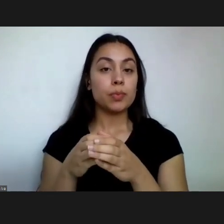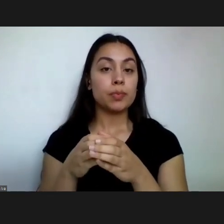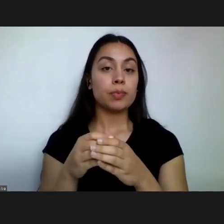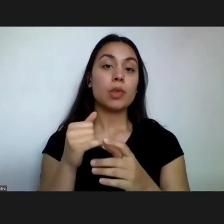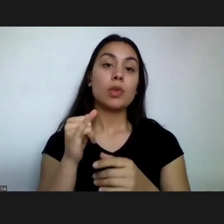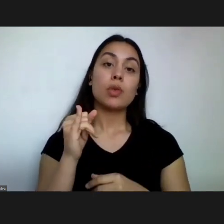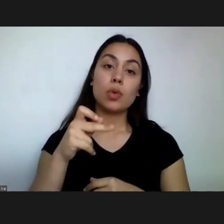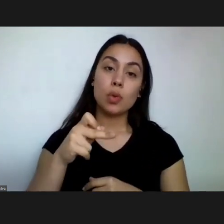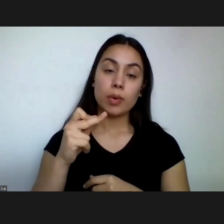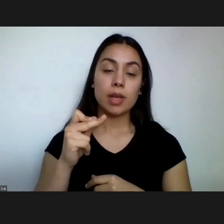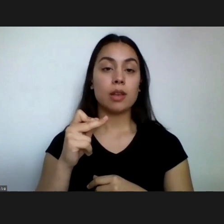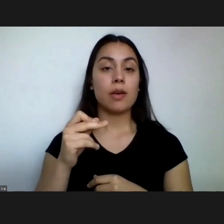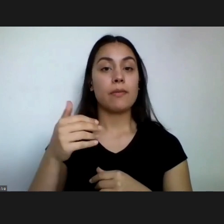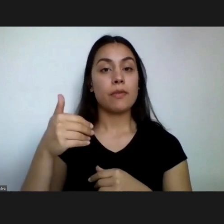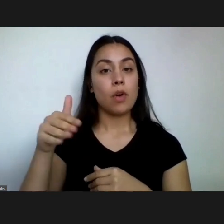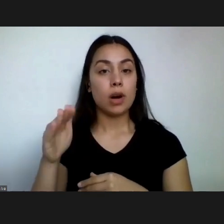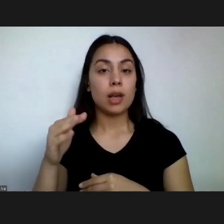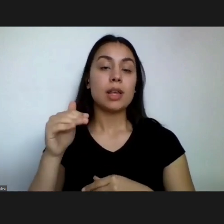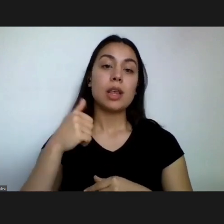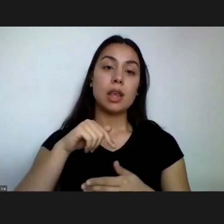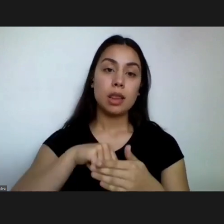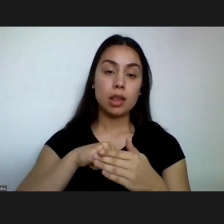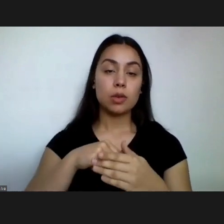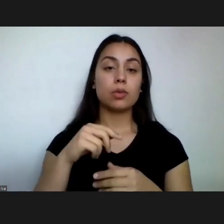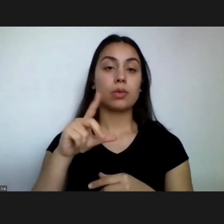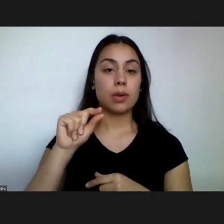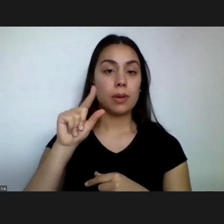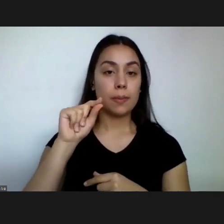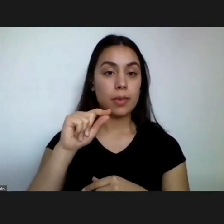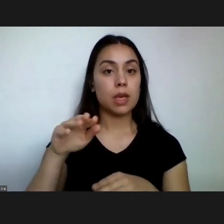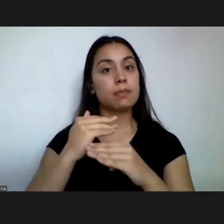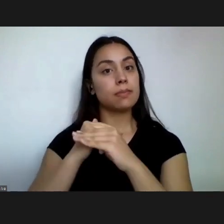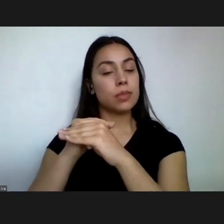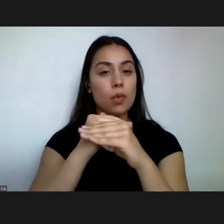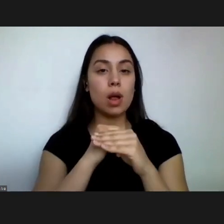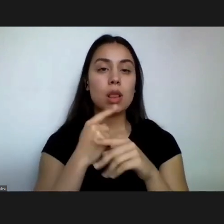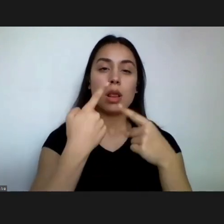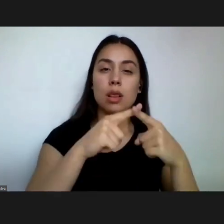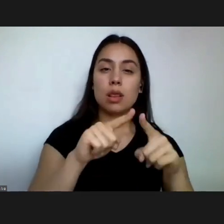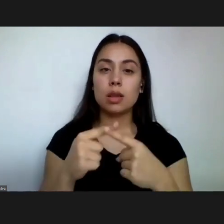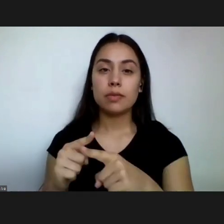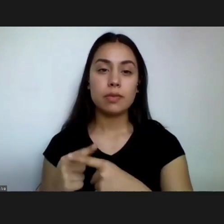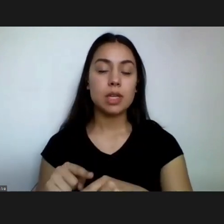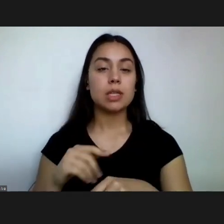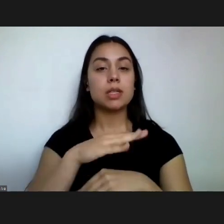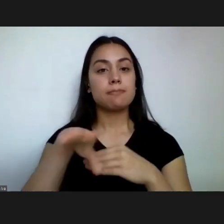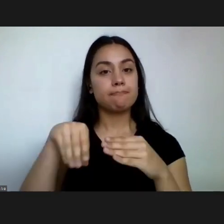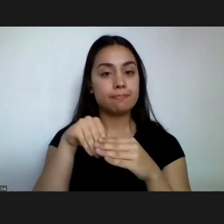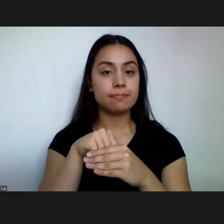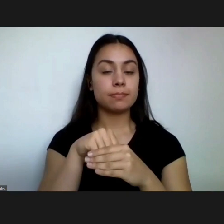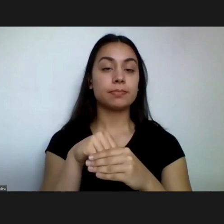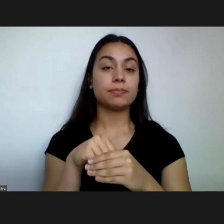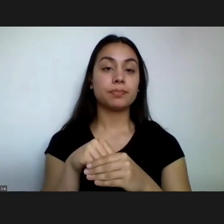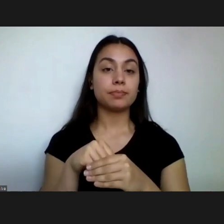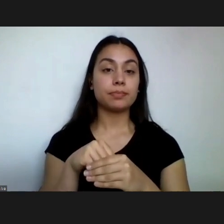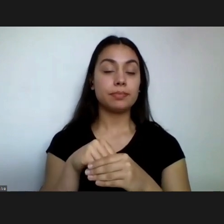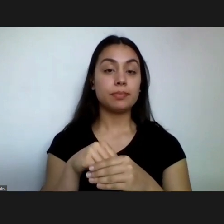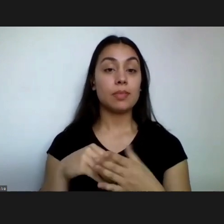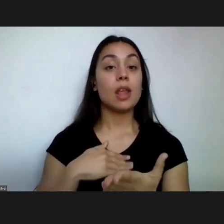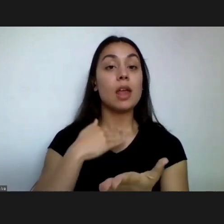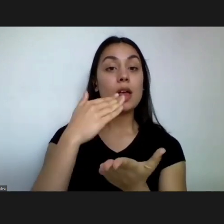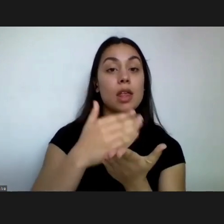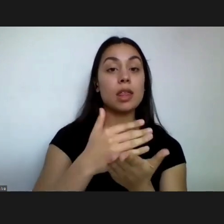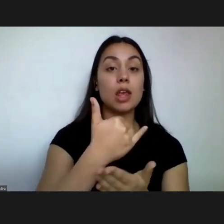administração pública, no sentido da promoção da igualdade, da diversidade e da inclusão. Até